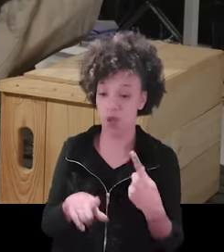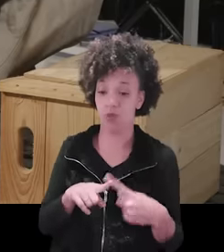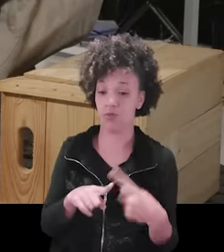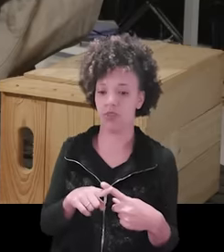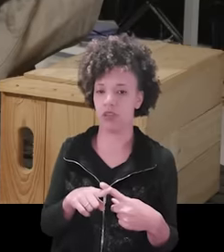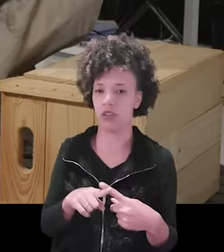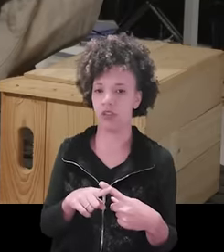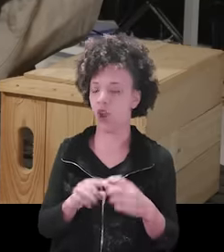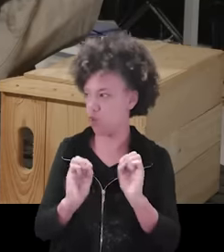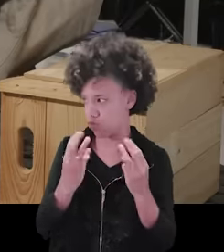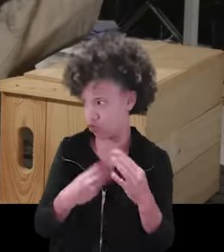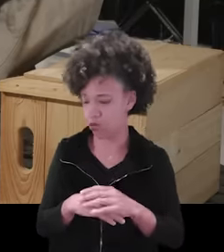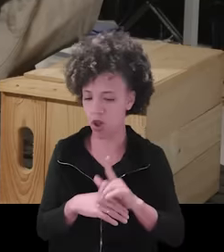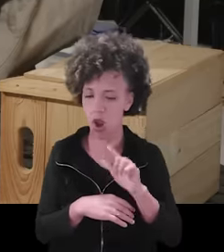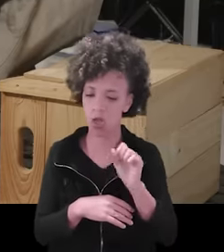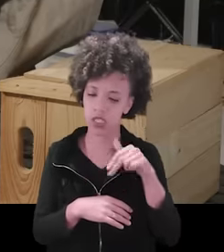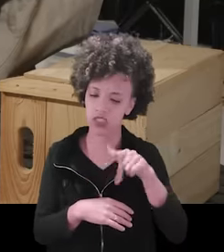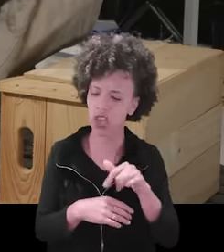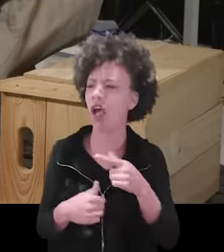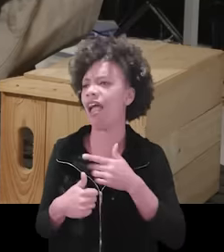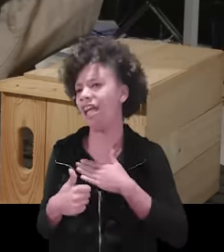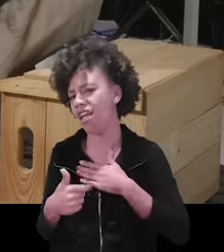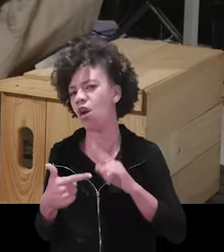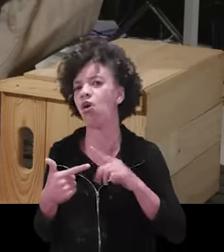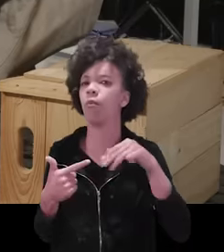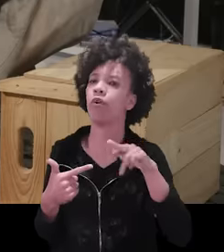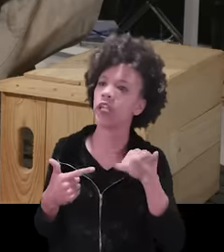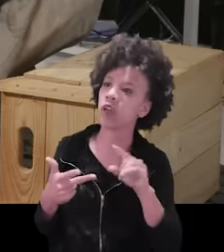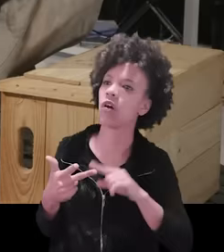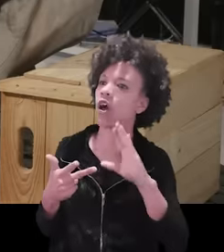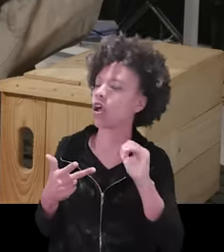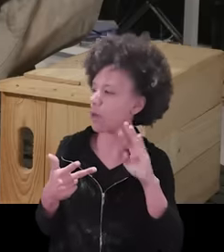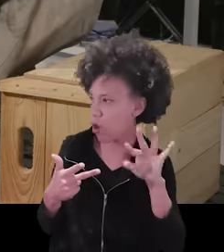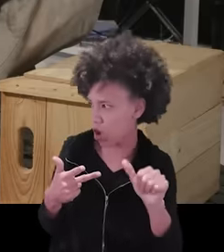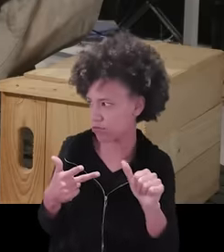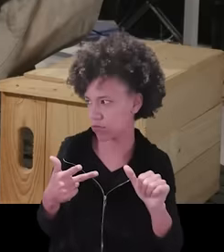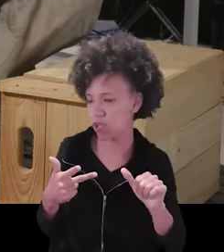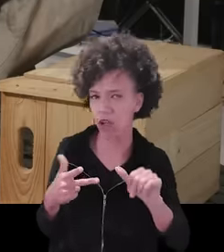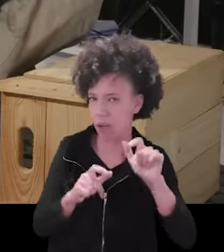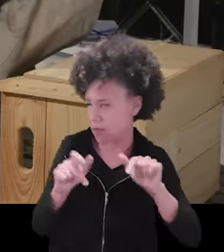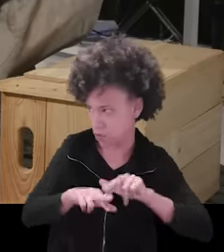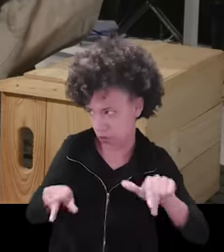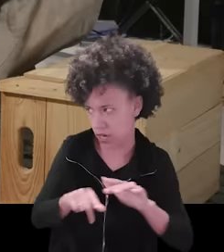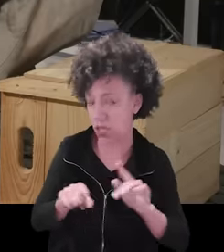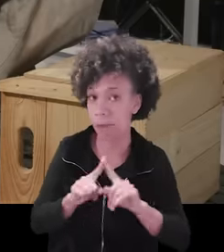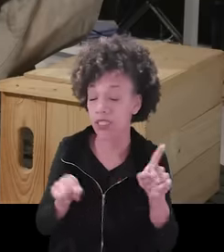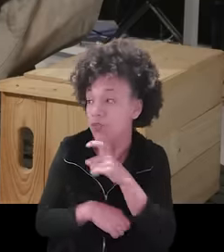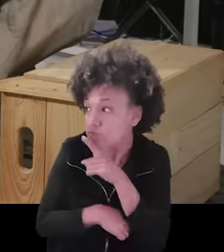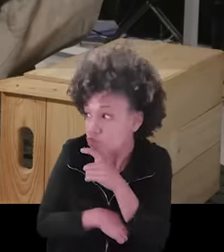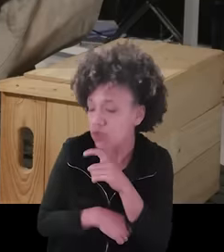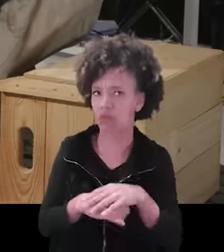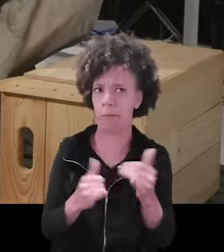porque cara foi fazer show em Los Angeles juro que eu falar eu Murilo Couto Cambota e chovendo a galera né cara